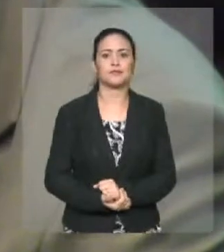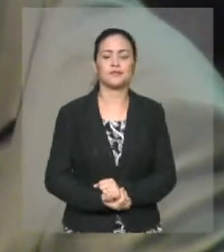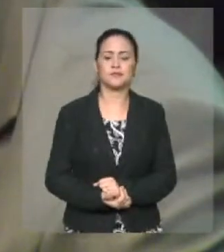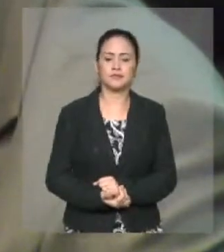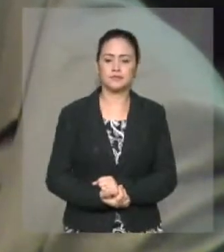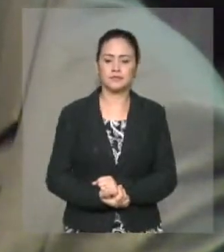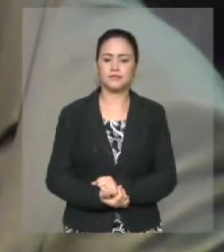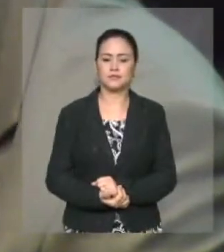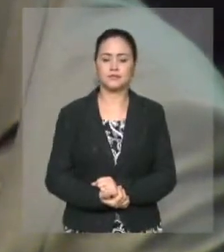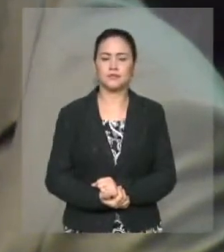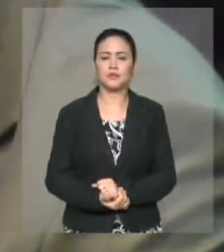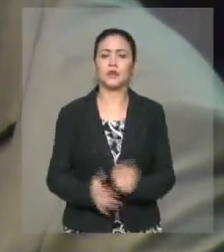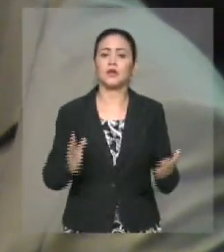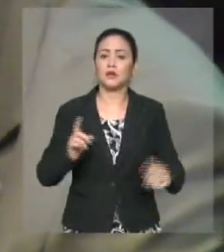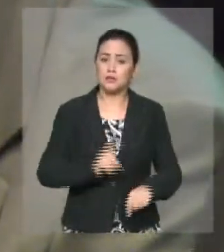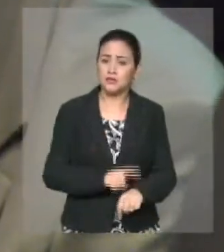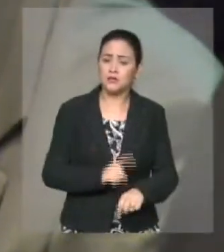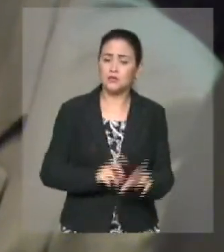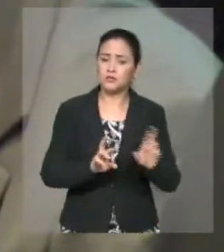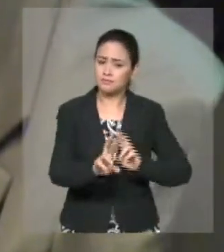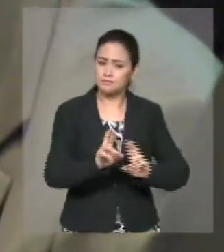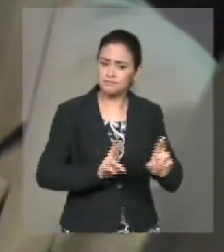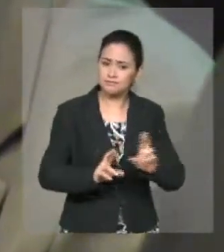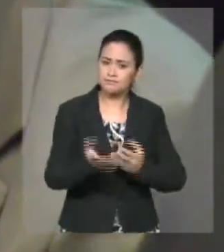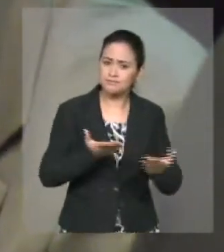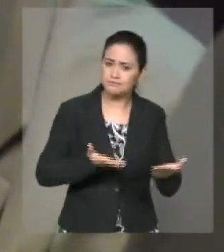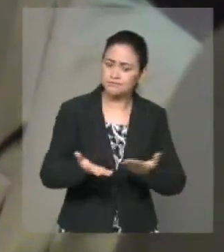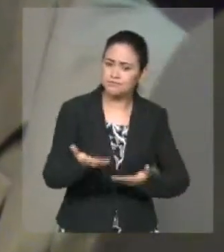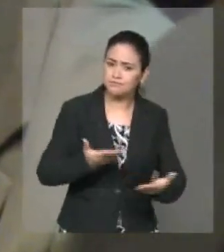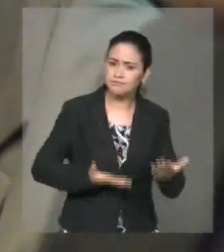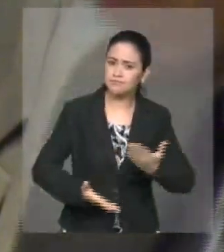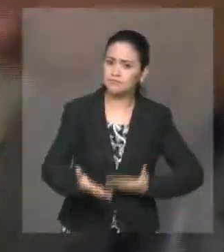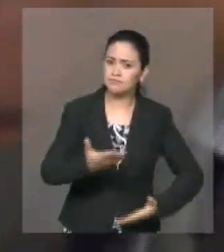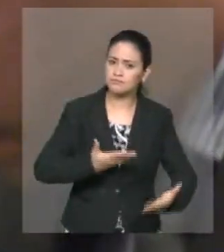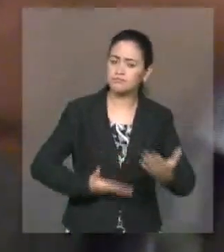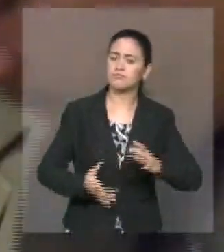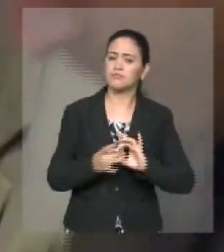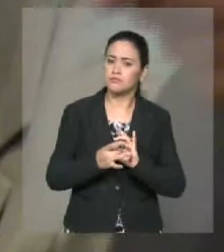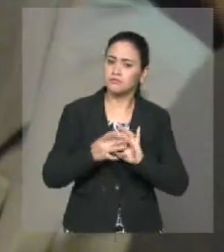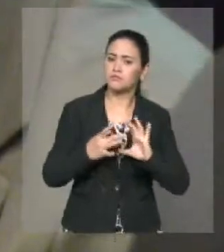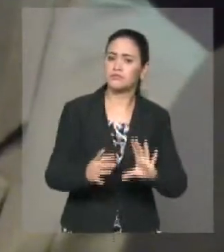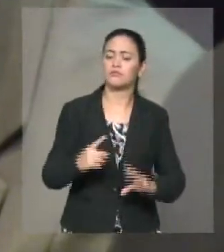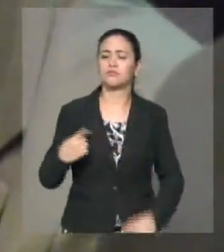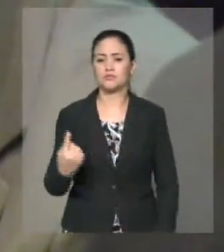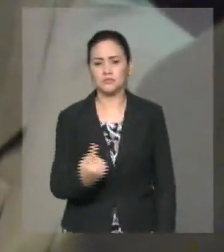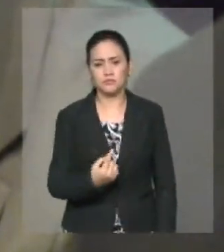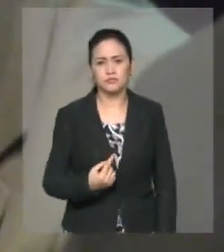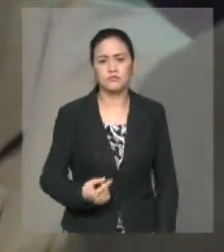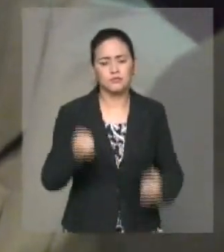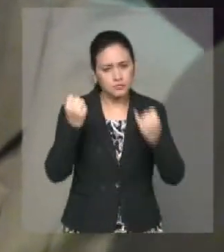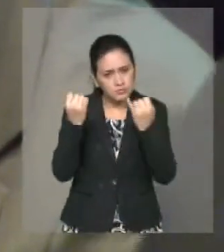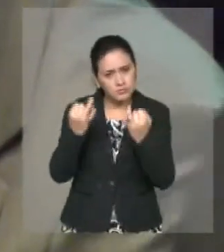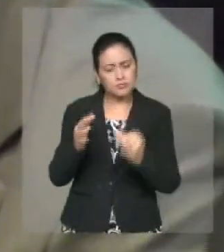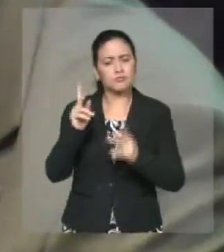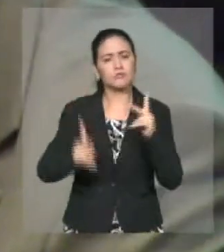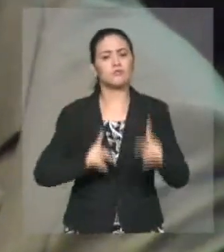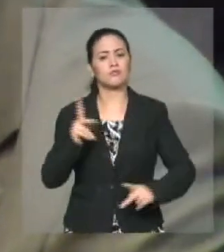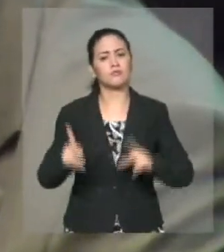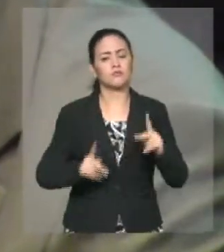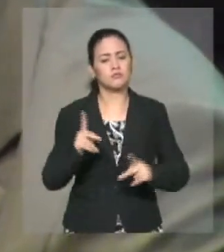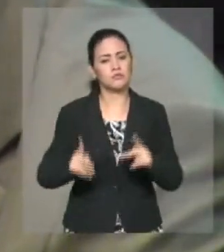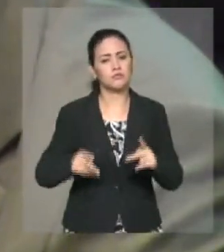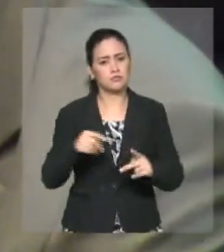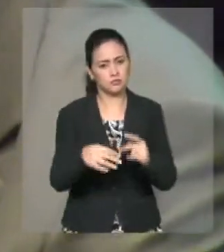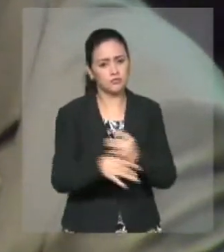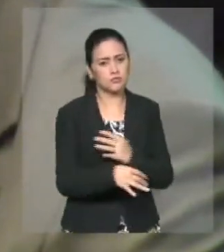si, mas foi um momento de interação que nos permitiu realmente nós ali esclarecermos à população de Pedro Rosário o quanto